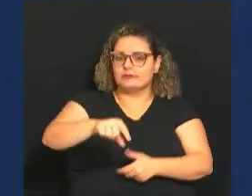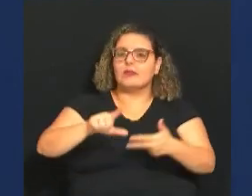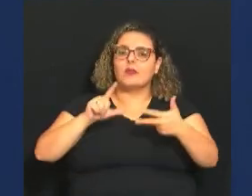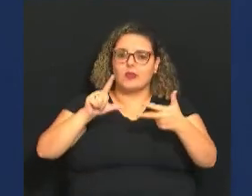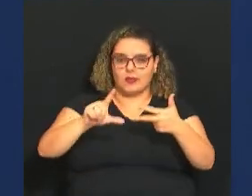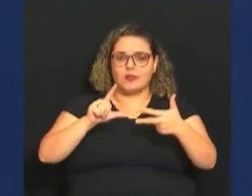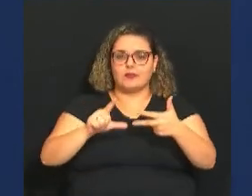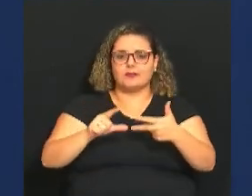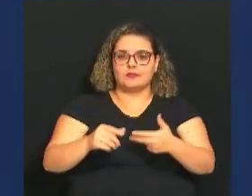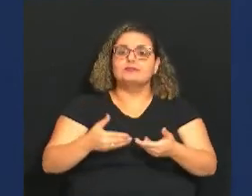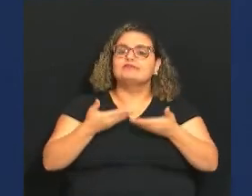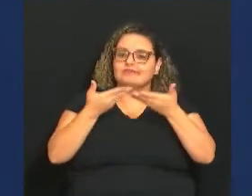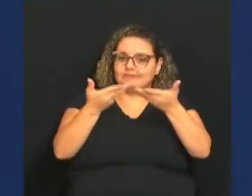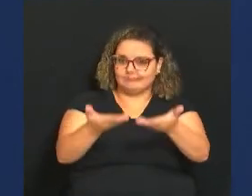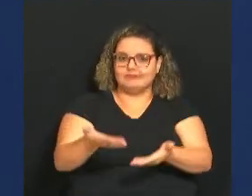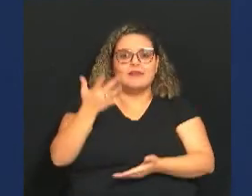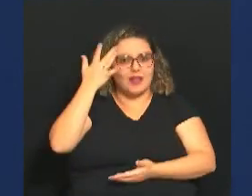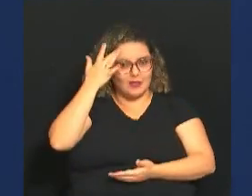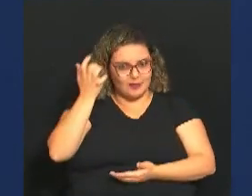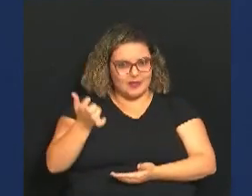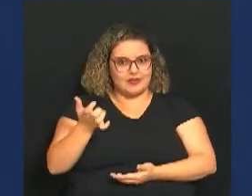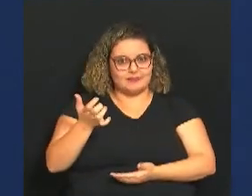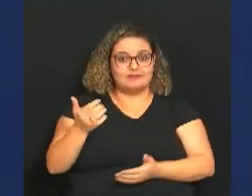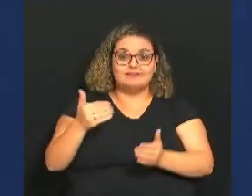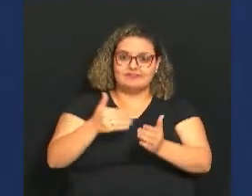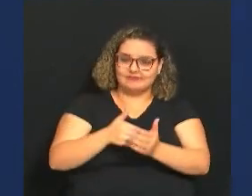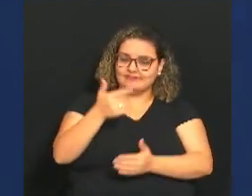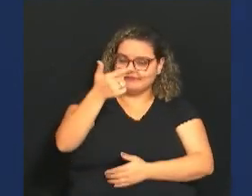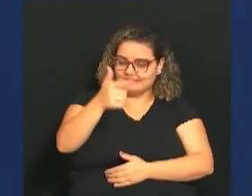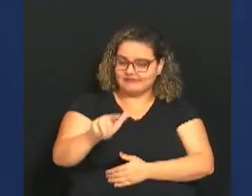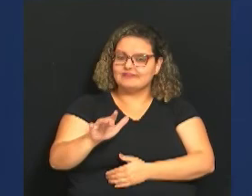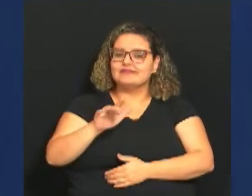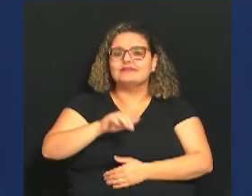eu trago para você amanhã. Então fique com a gente ao longo